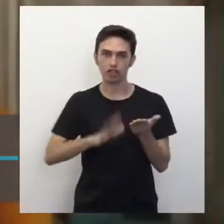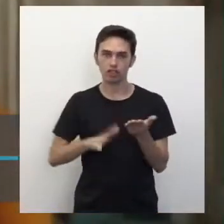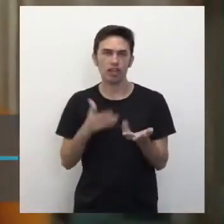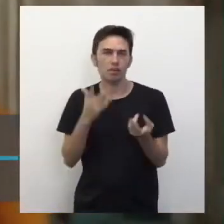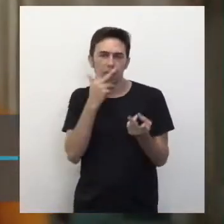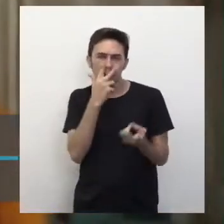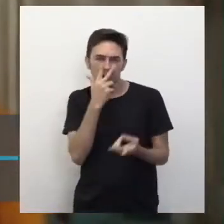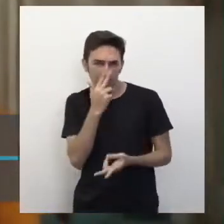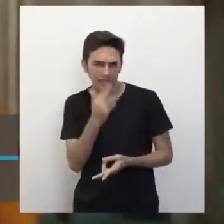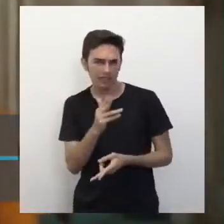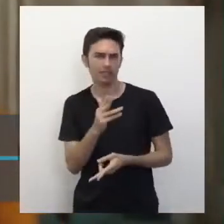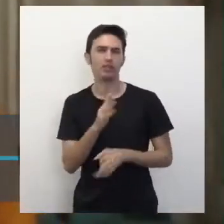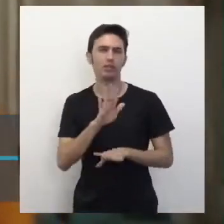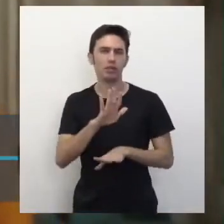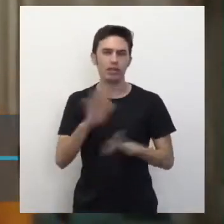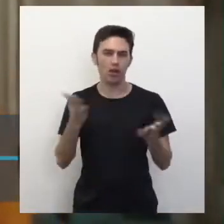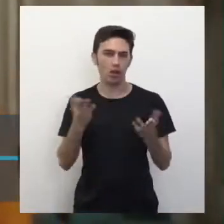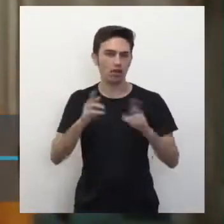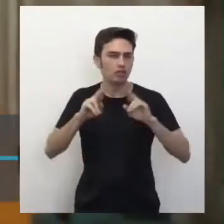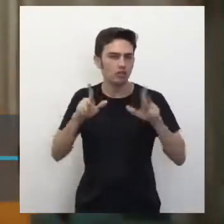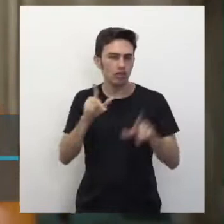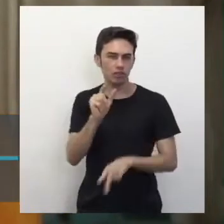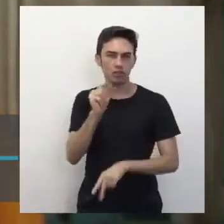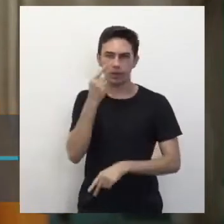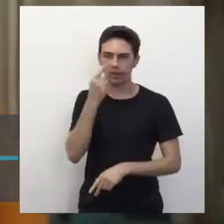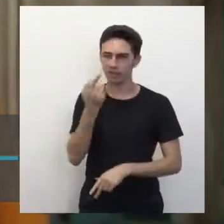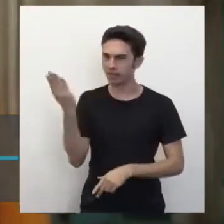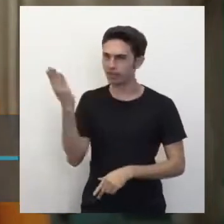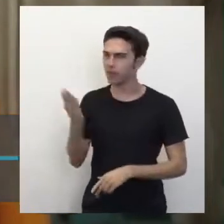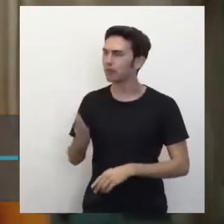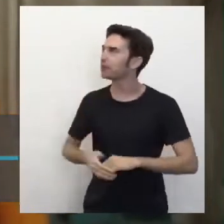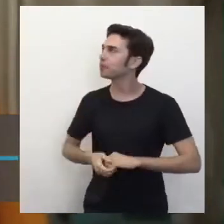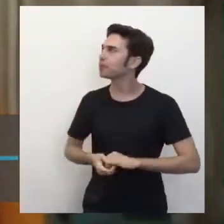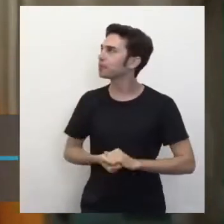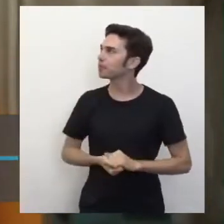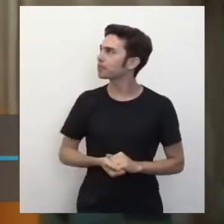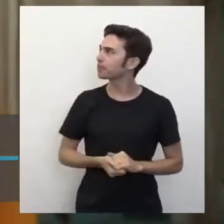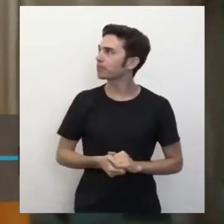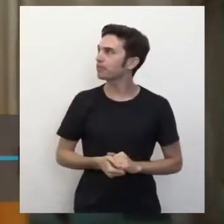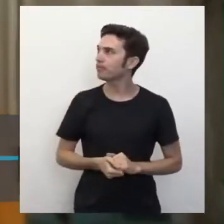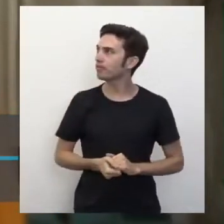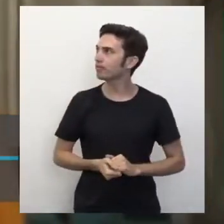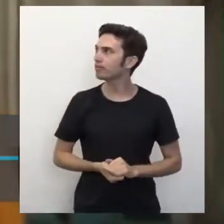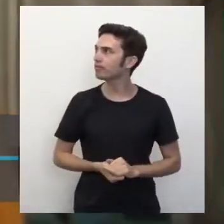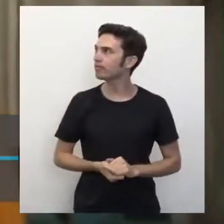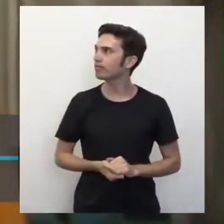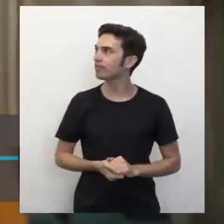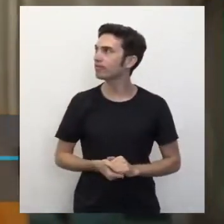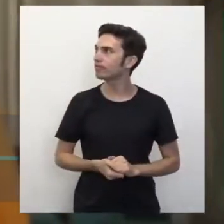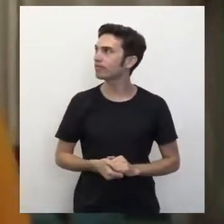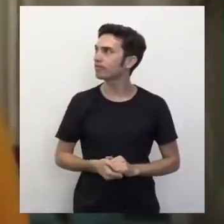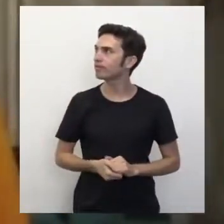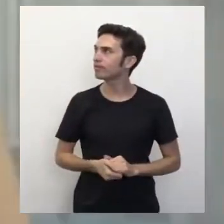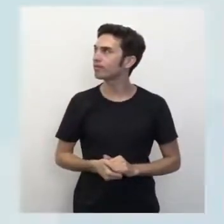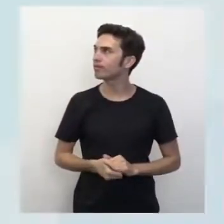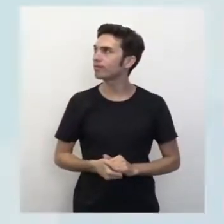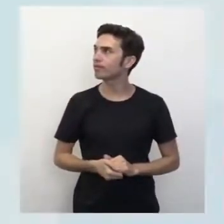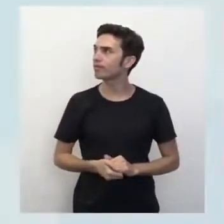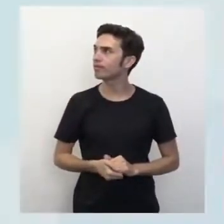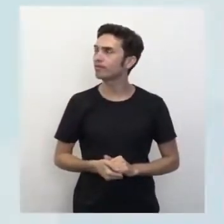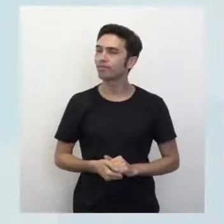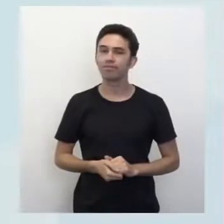parecido, mas pensando o seguinte, vejam aí na tela a questão. Será que